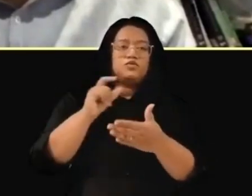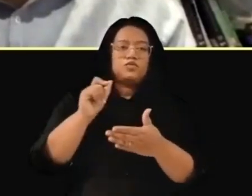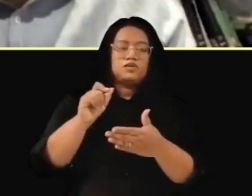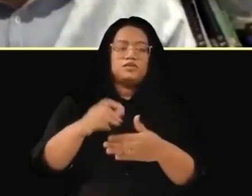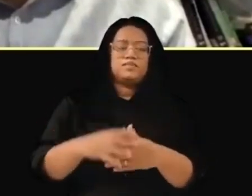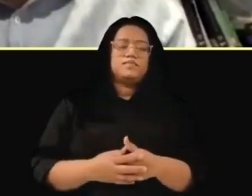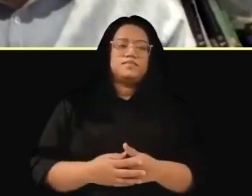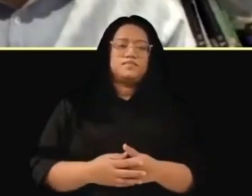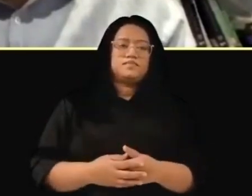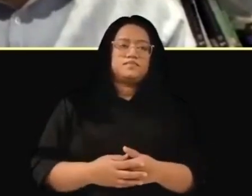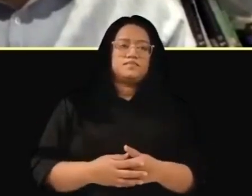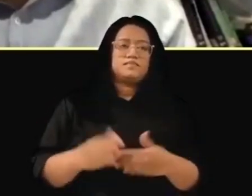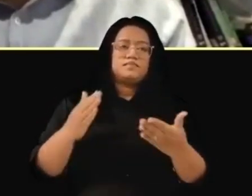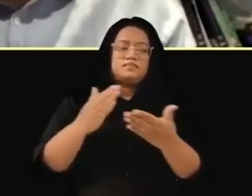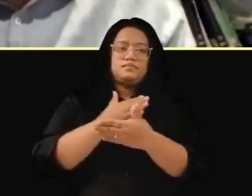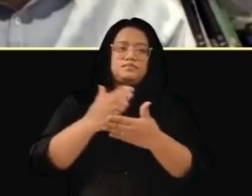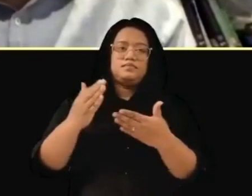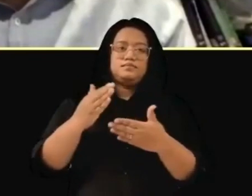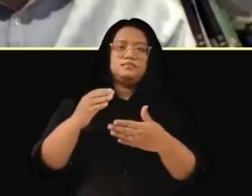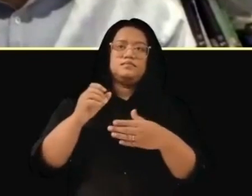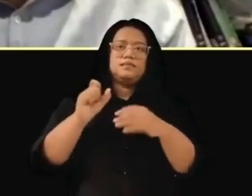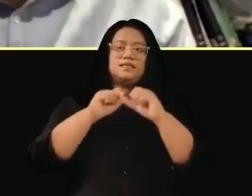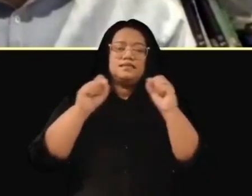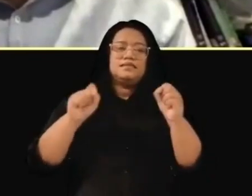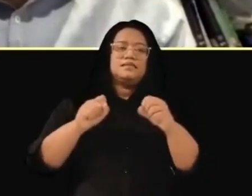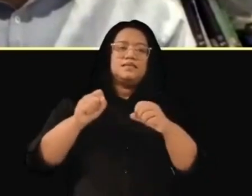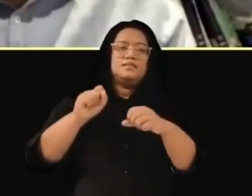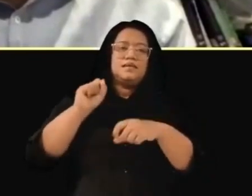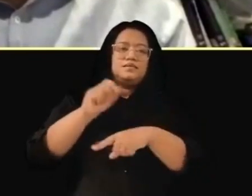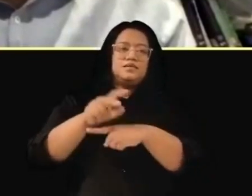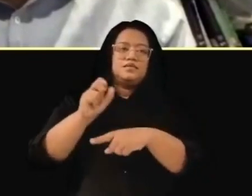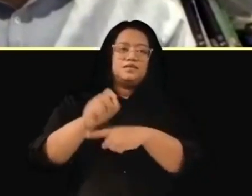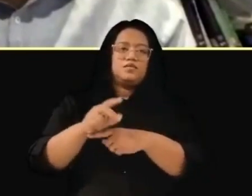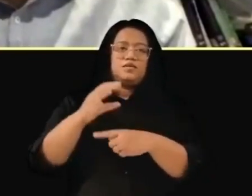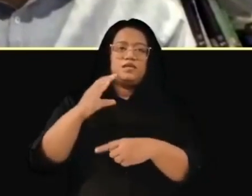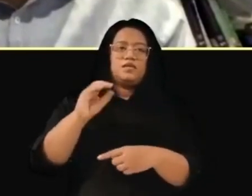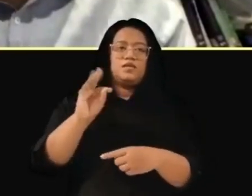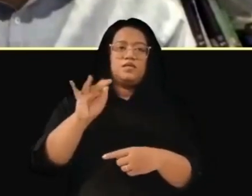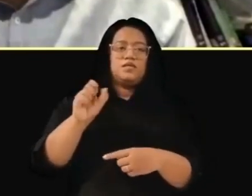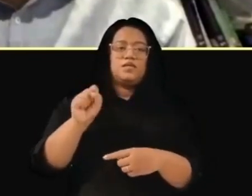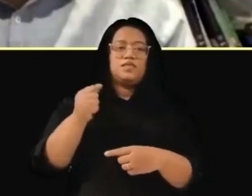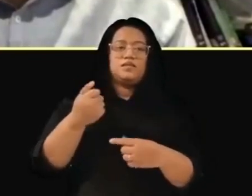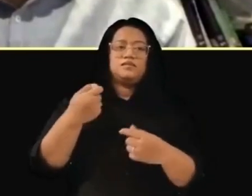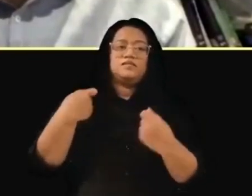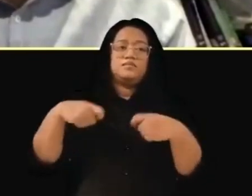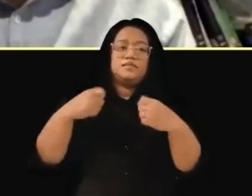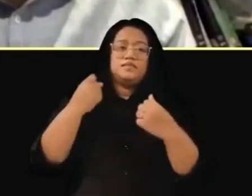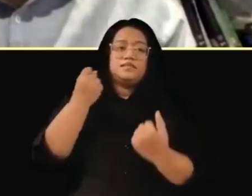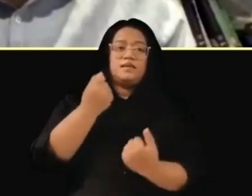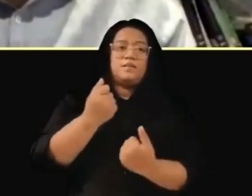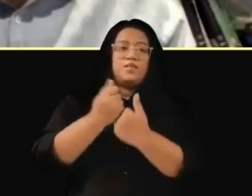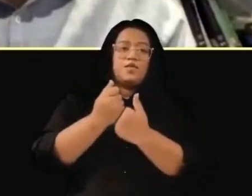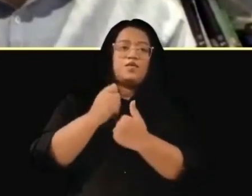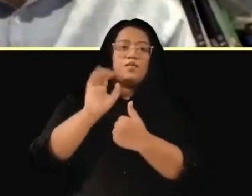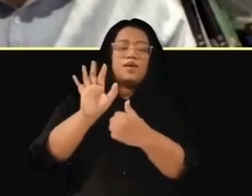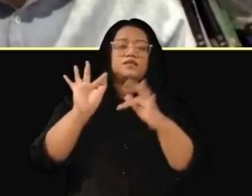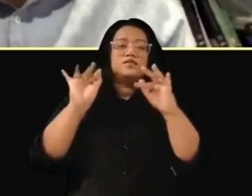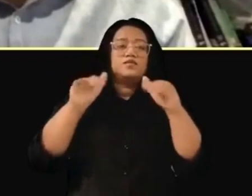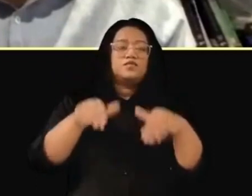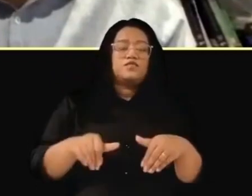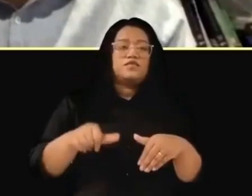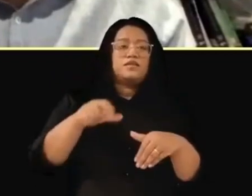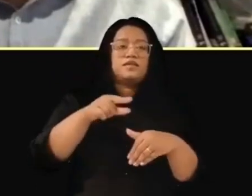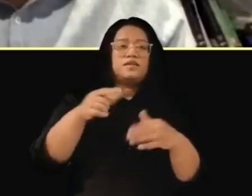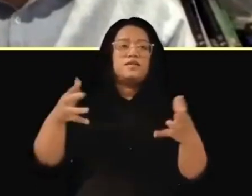que ingressam pelo sistema de cotas em qualquer carreira, eles precisam de um apoio, sim, no início, mas, ao final, o